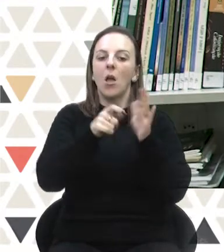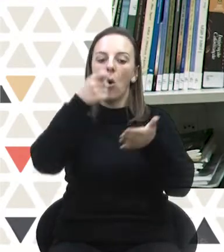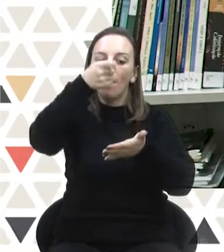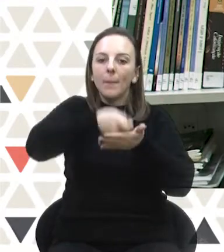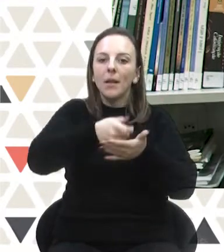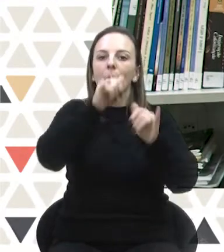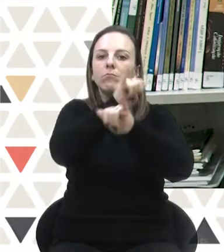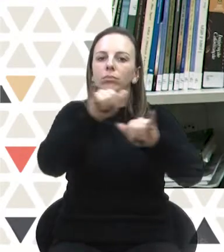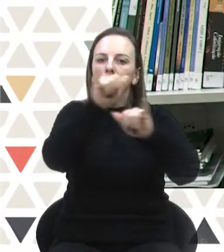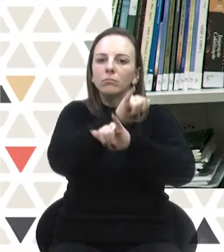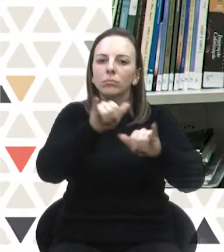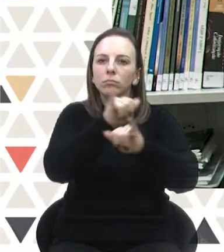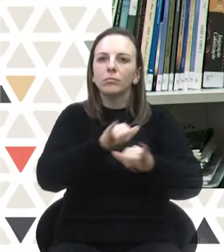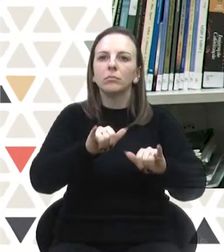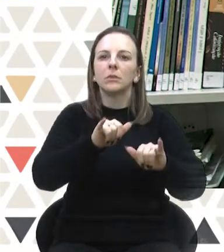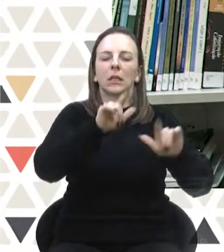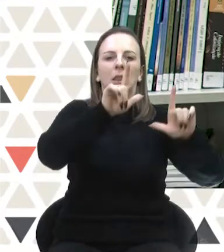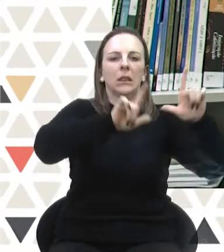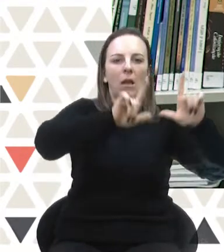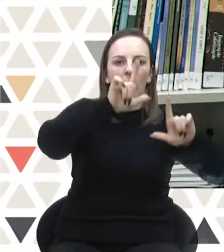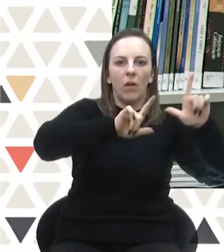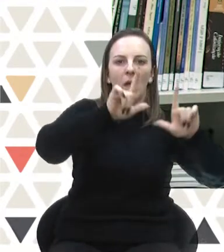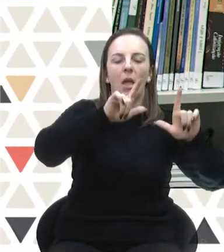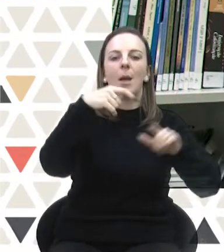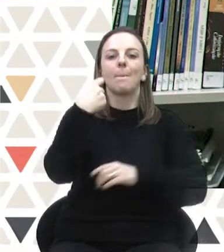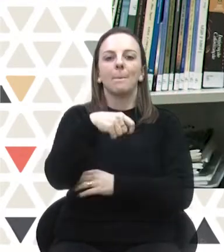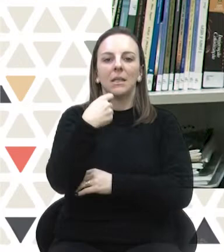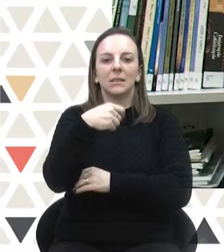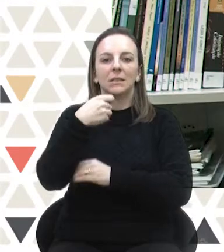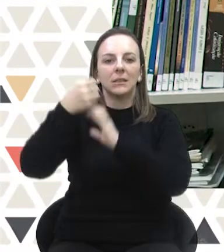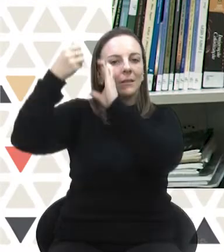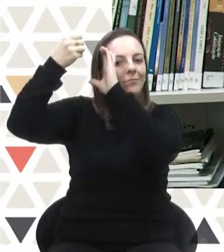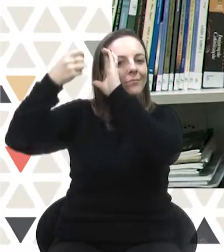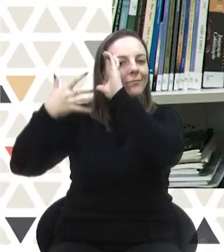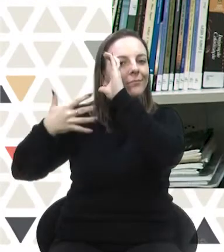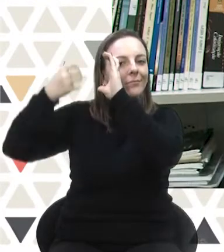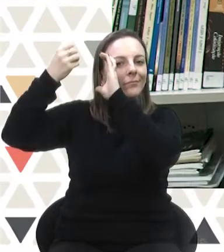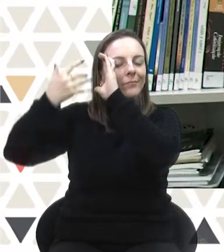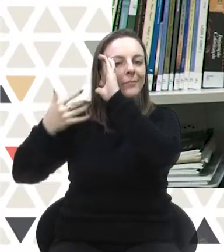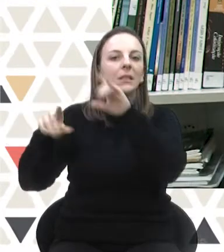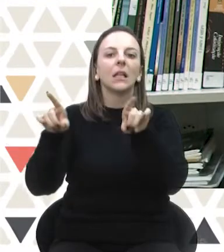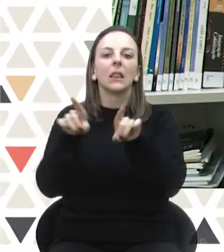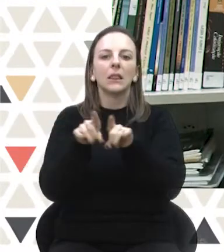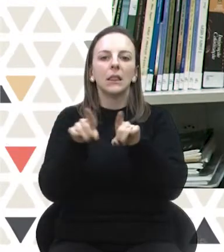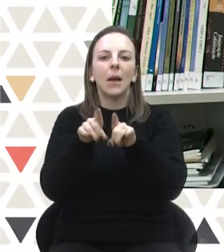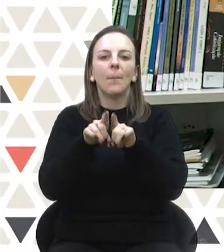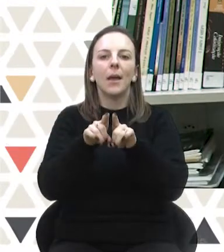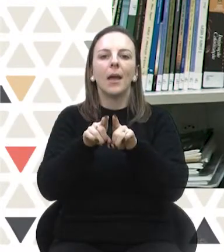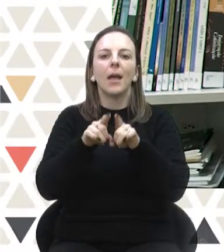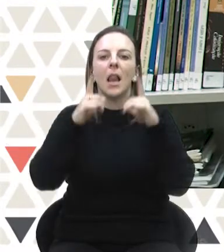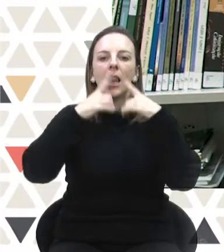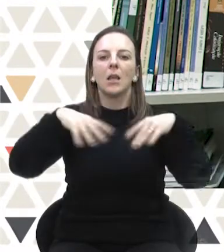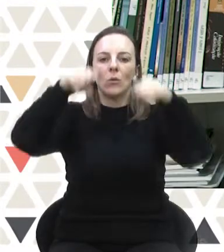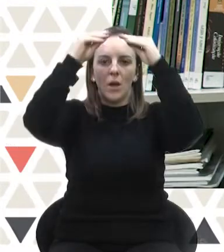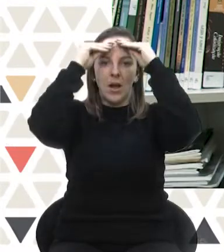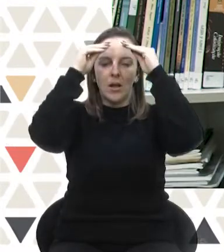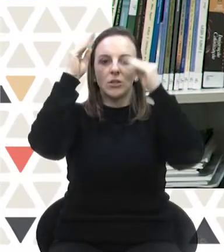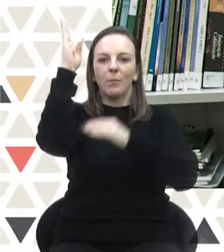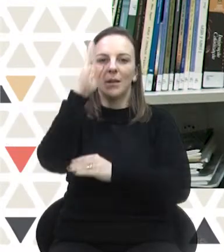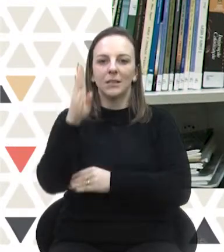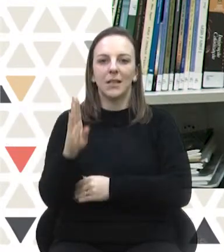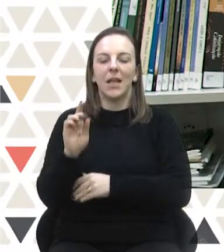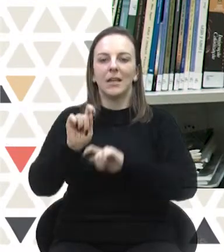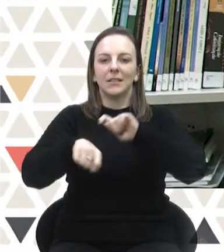legislação obriga que as campanhas eleitorais no programa de TV tenha audiodescrição e também